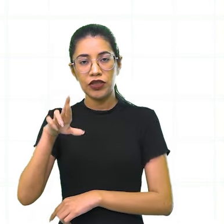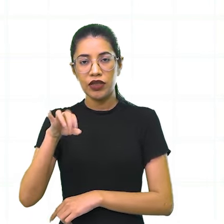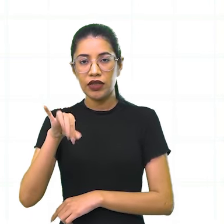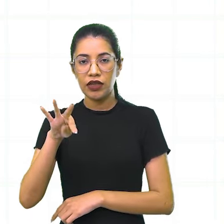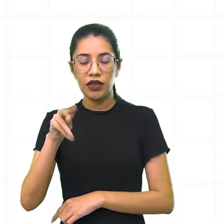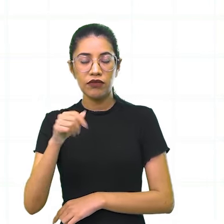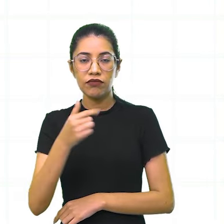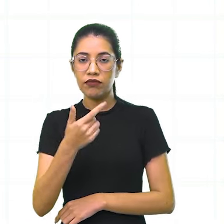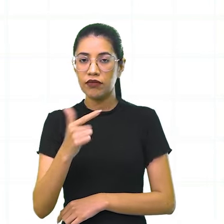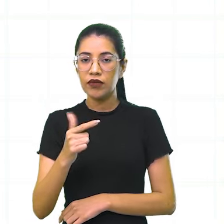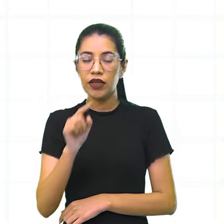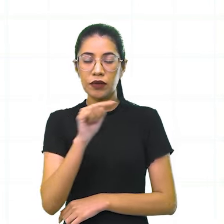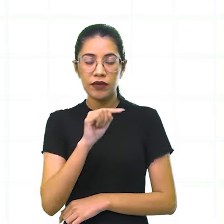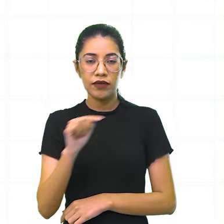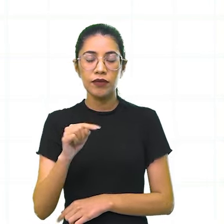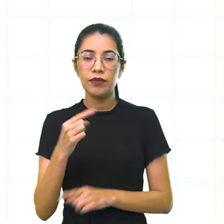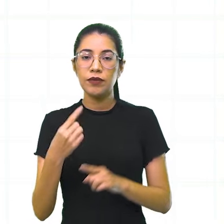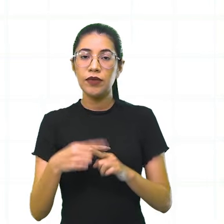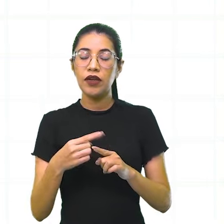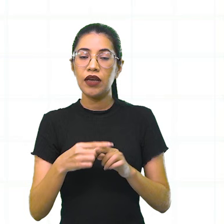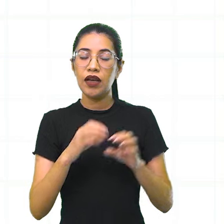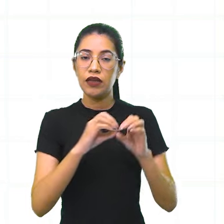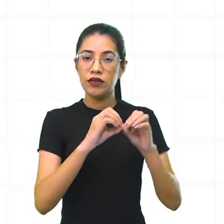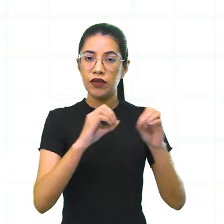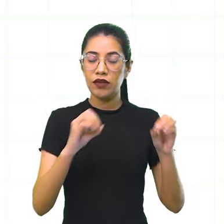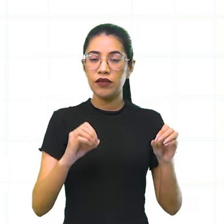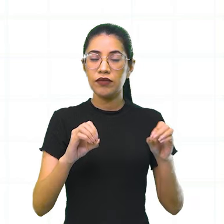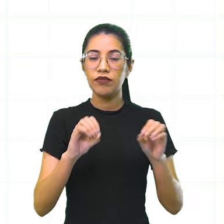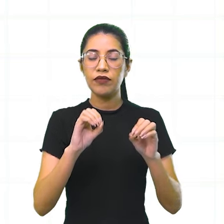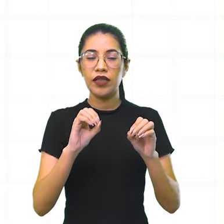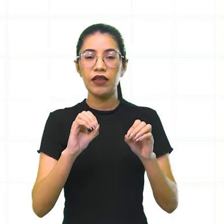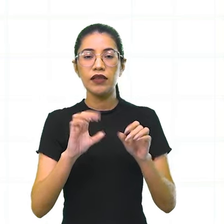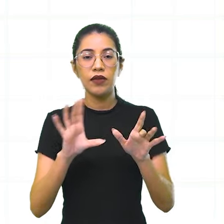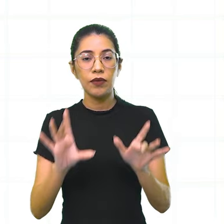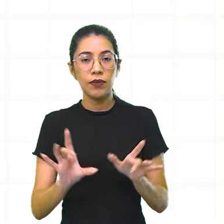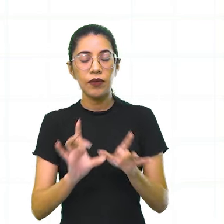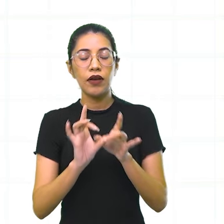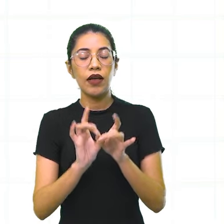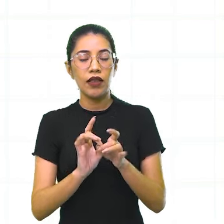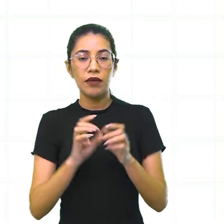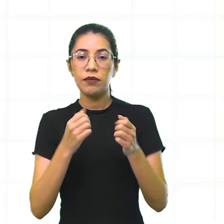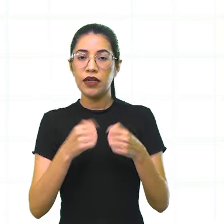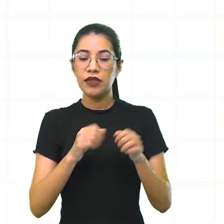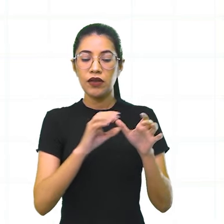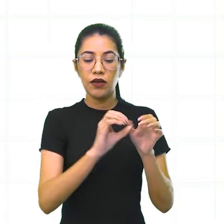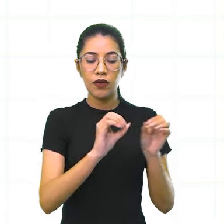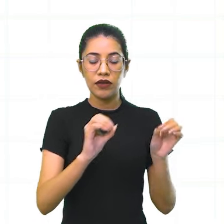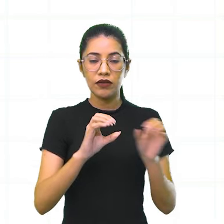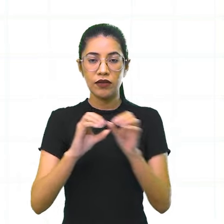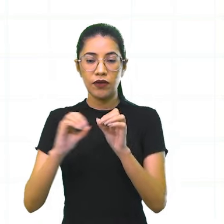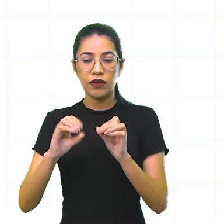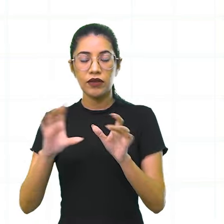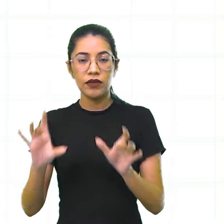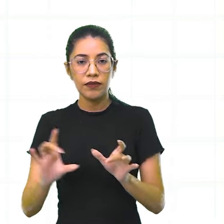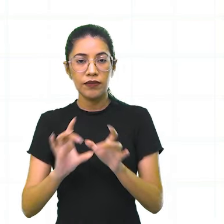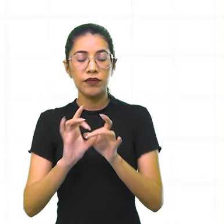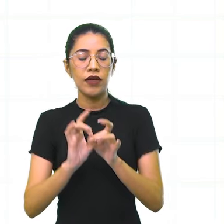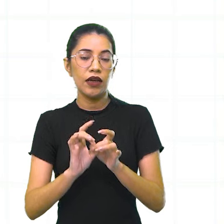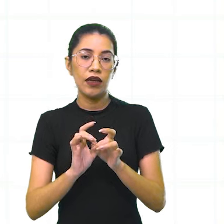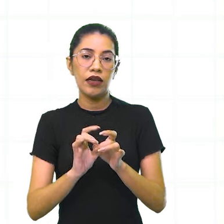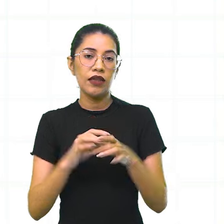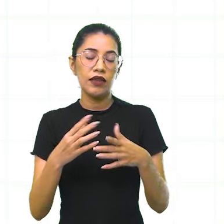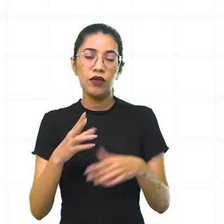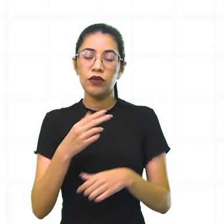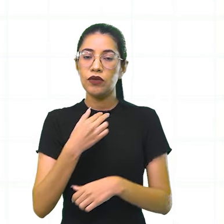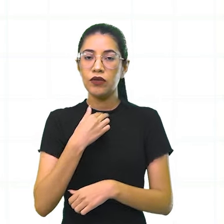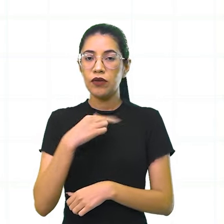do travessão, pois geralmente as orações são subordinadas, ou seja, elas dependem de outras orações, o que não pode ser